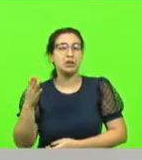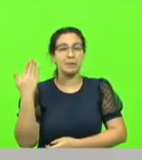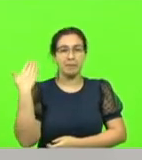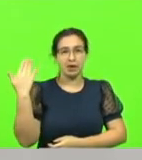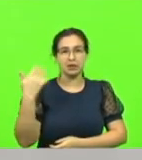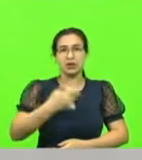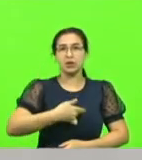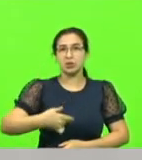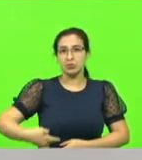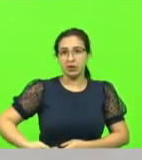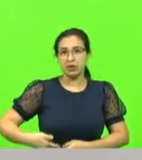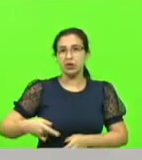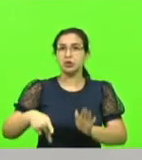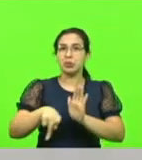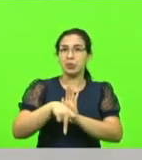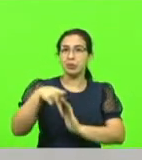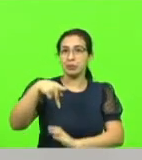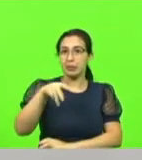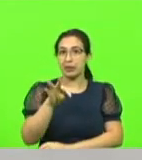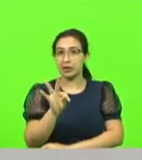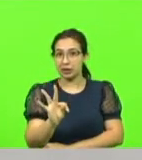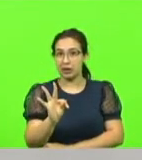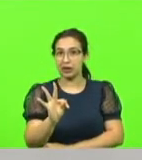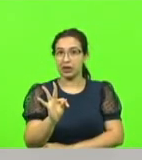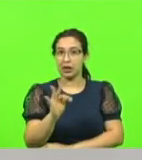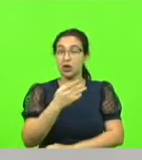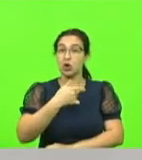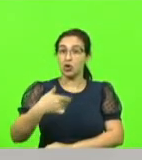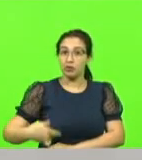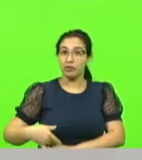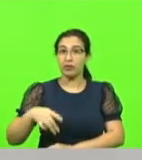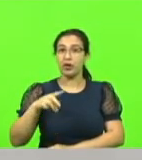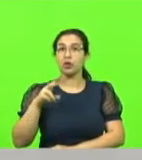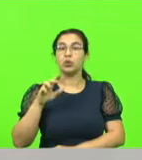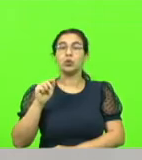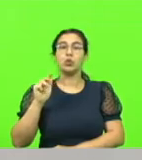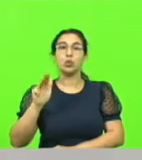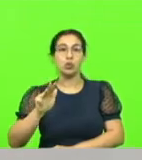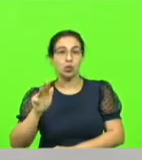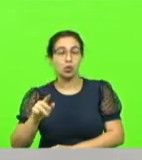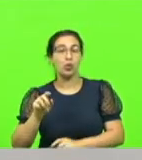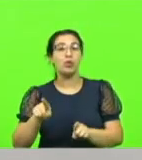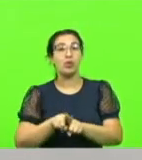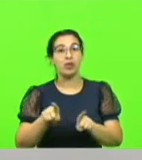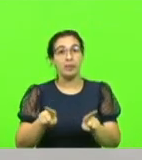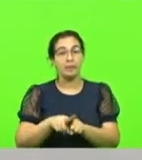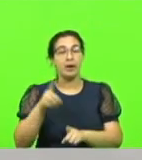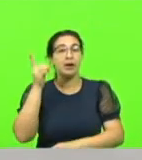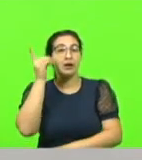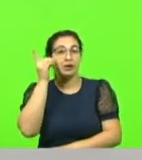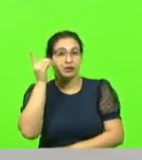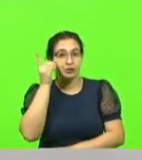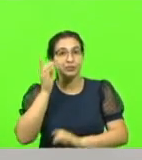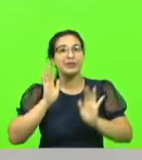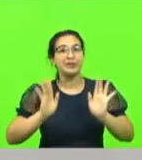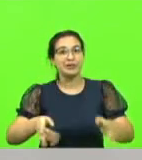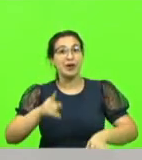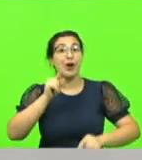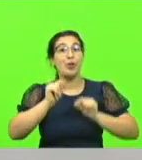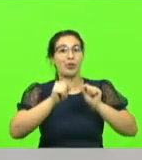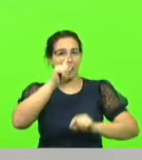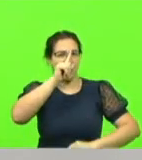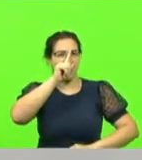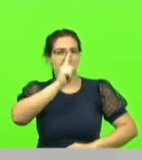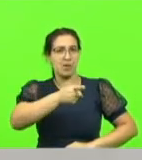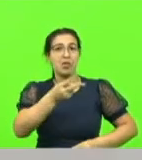do Partido dos Trabalhadores no governo Lula e Dilma. Será que já não estaria com a prisão preventiva decretada, tendo plantão em todas as